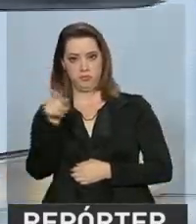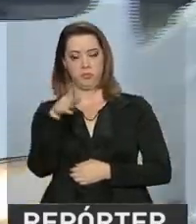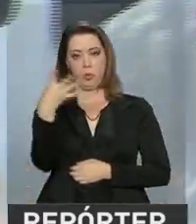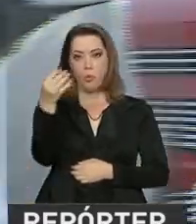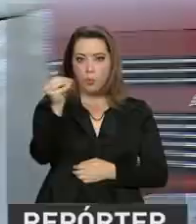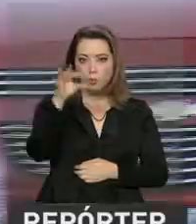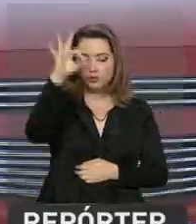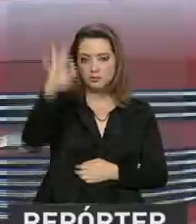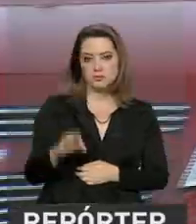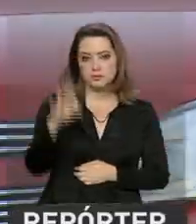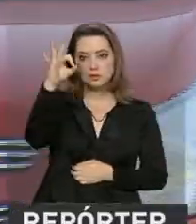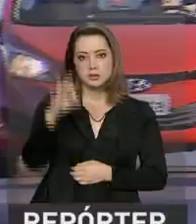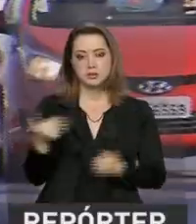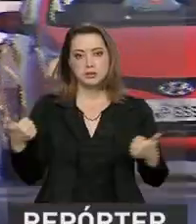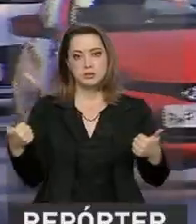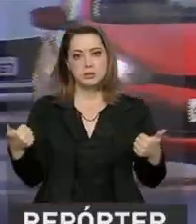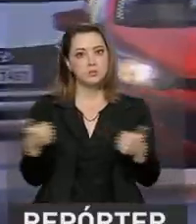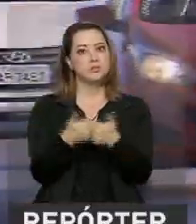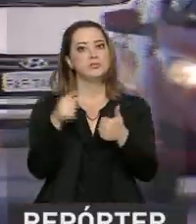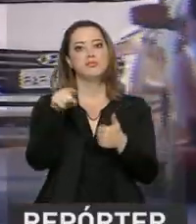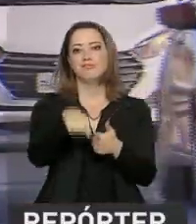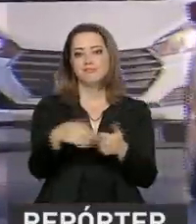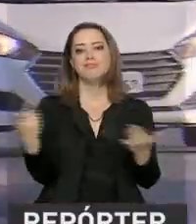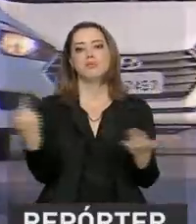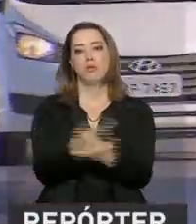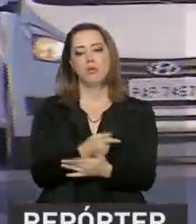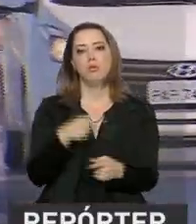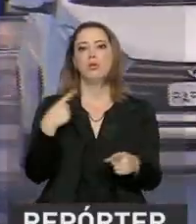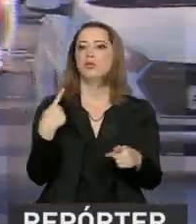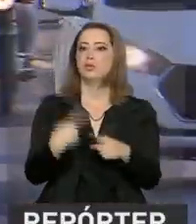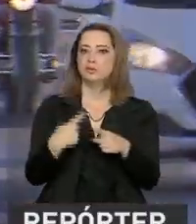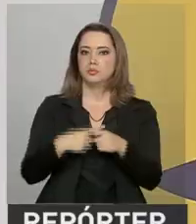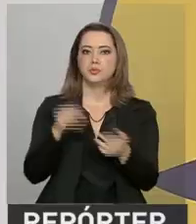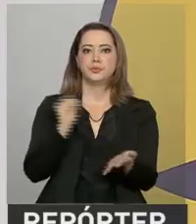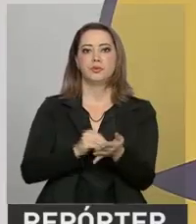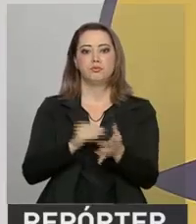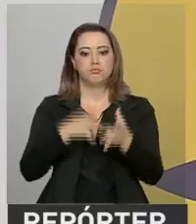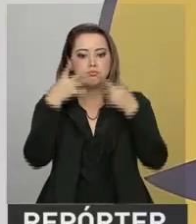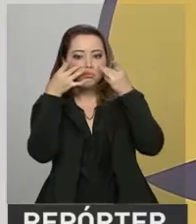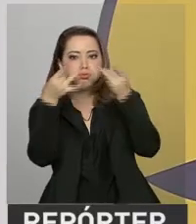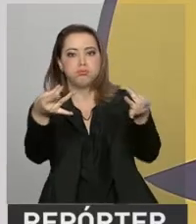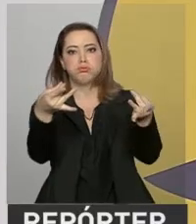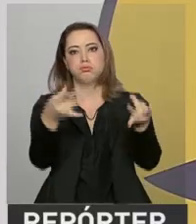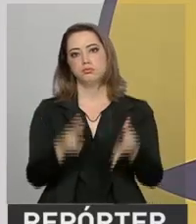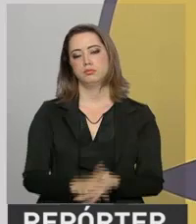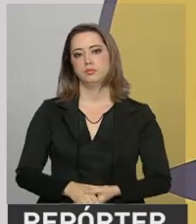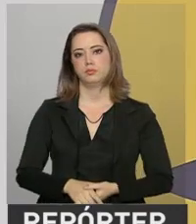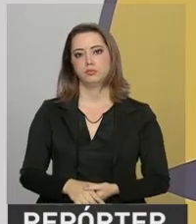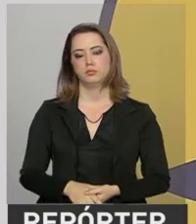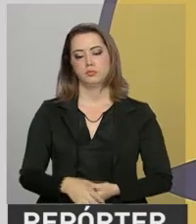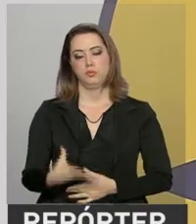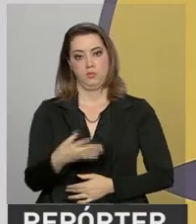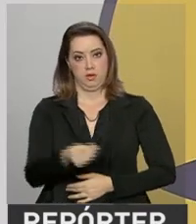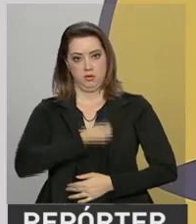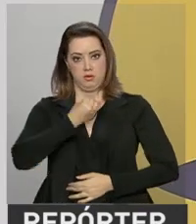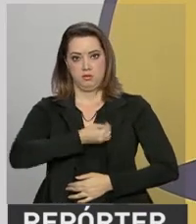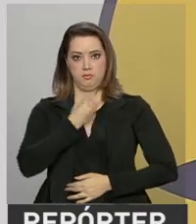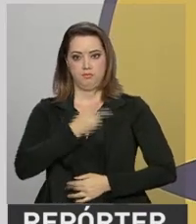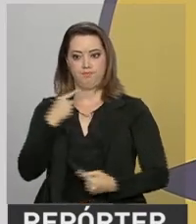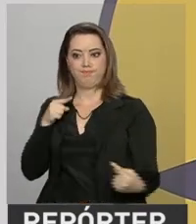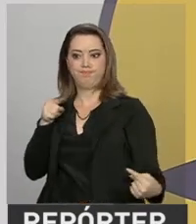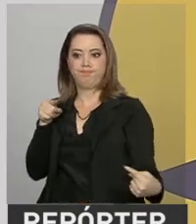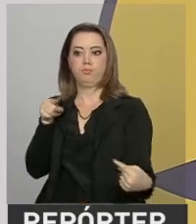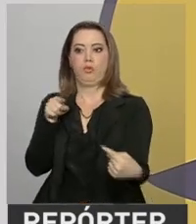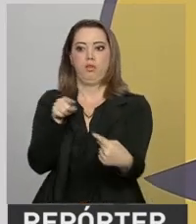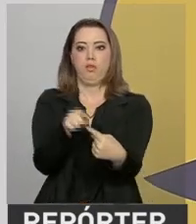que se pode presumir a causa são provocados por falta de atenção a vida tá levando para que a gente continue conectado o